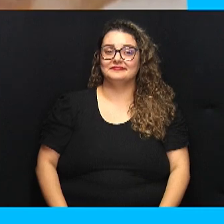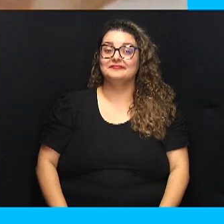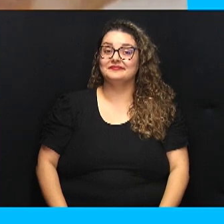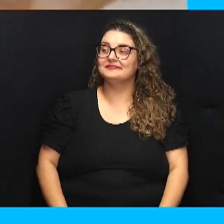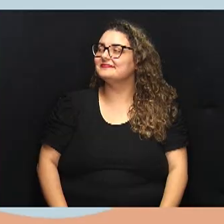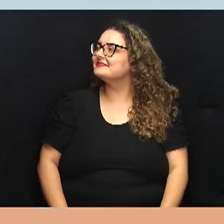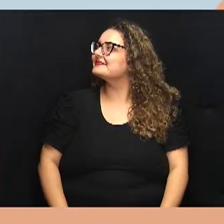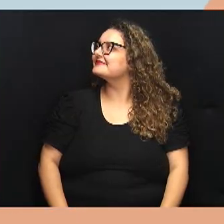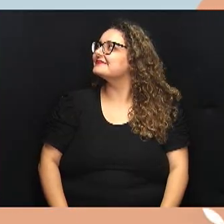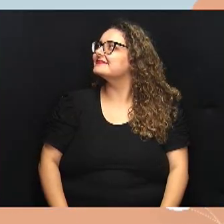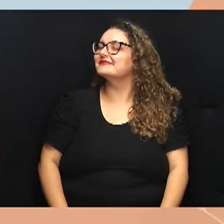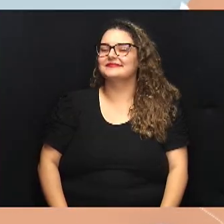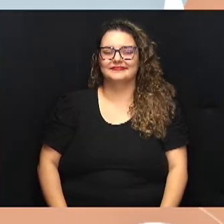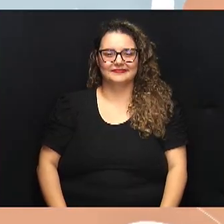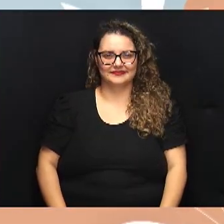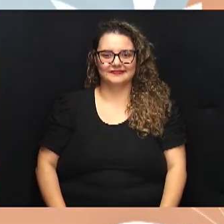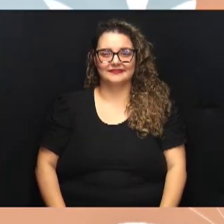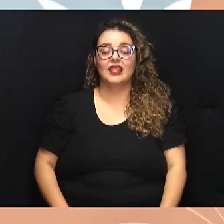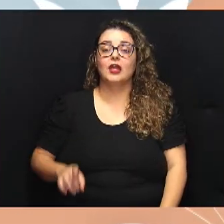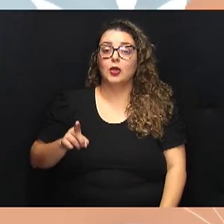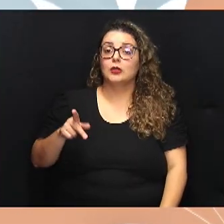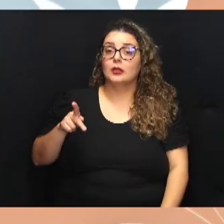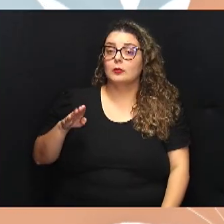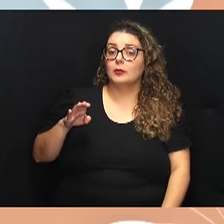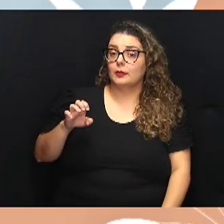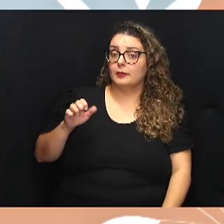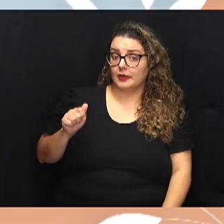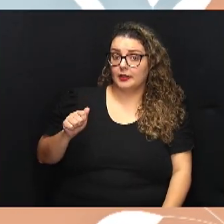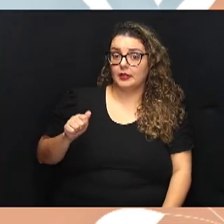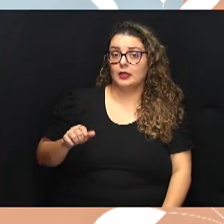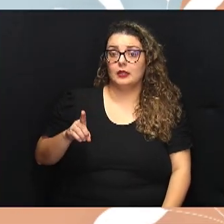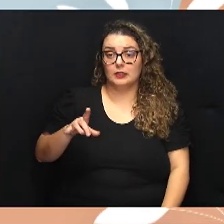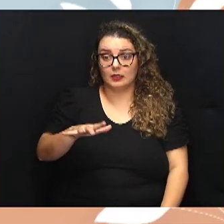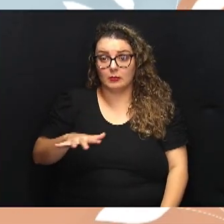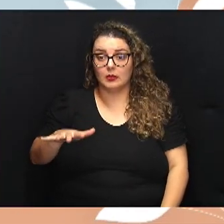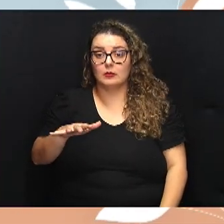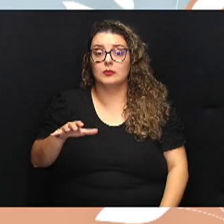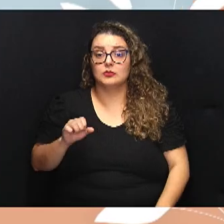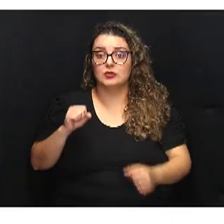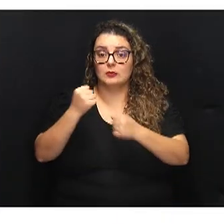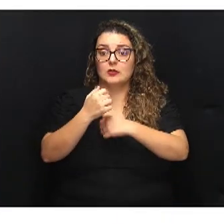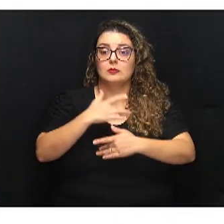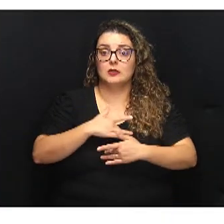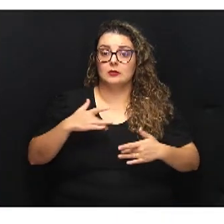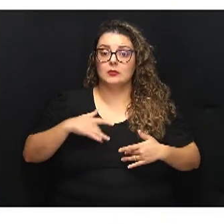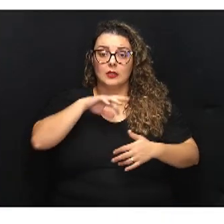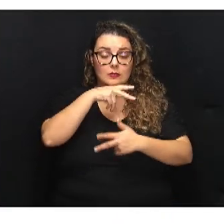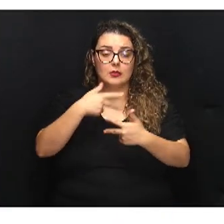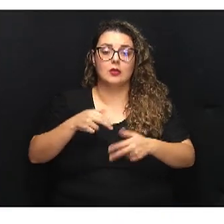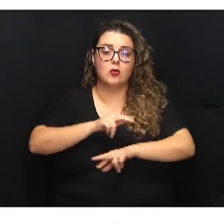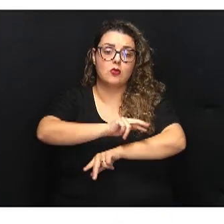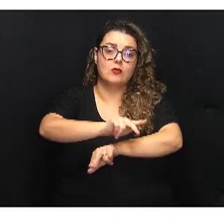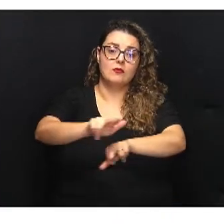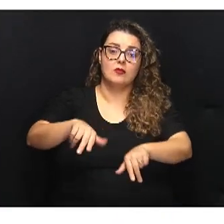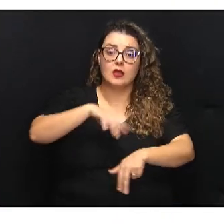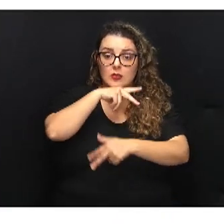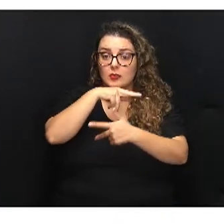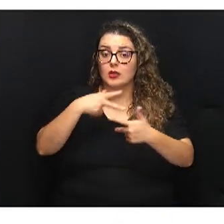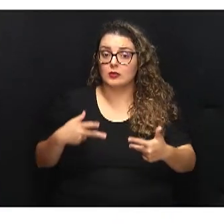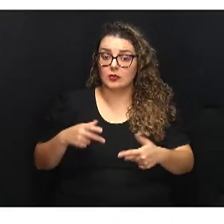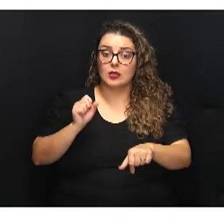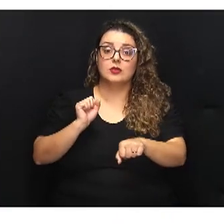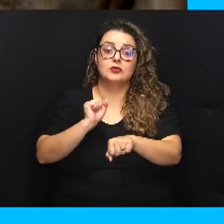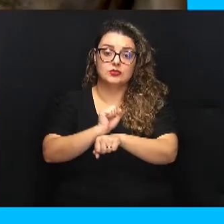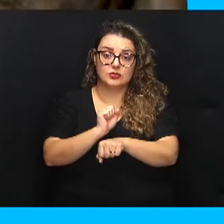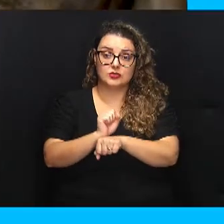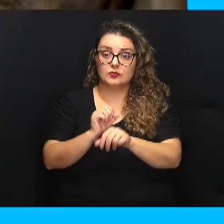seu vídeo. Já o DPBEA, o Departamento de Bem-Estar Animal de Campinas, está com vários animaizinhos à espera